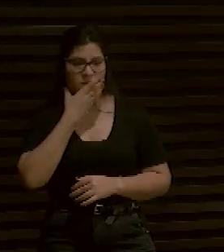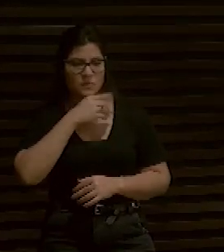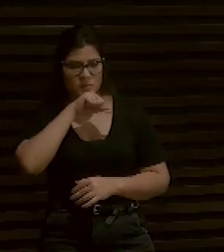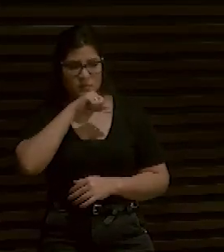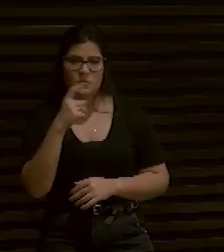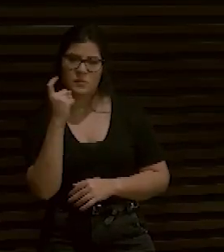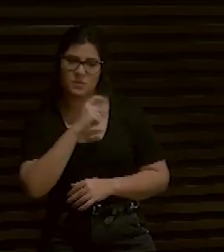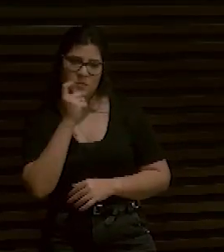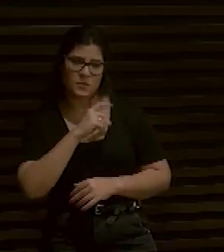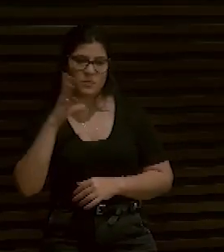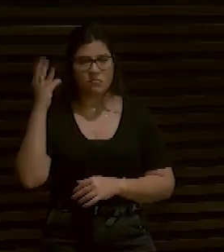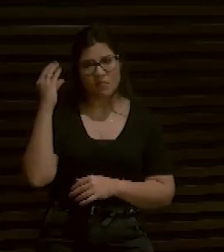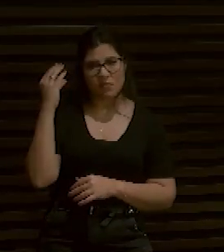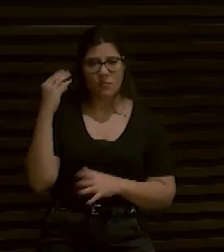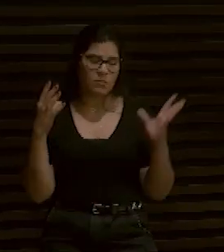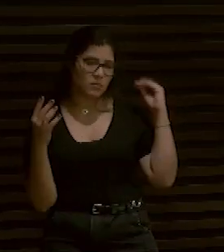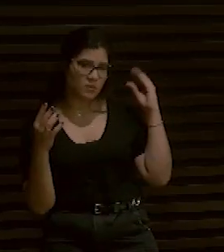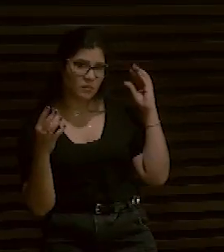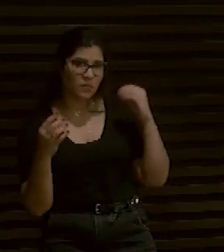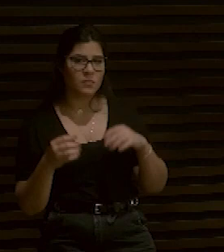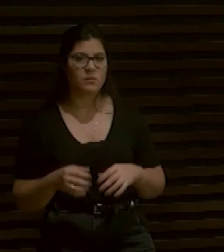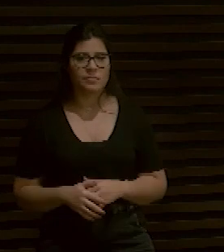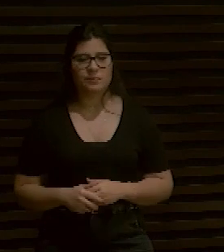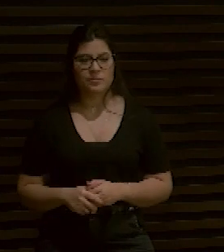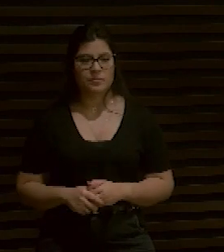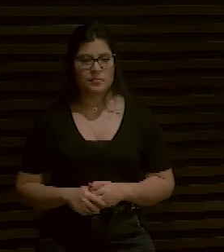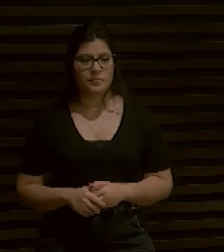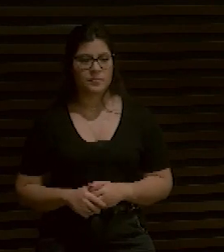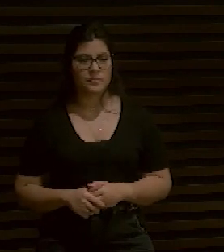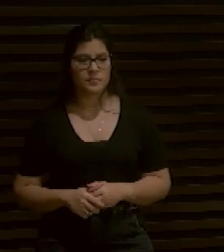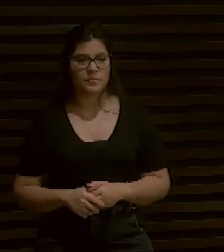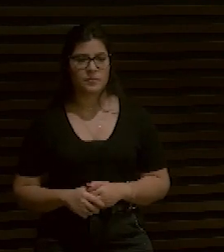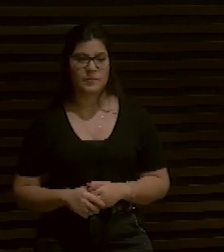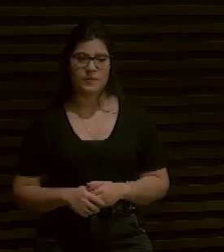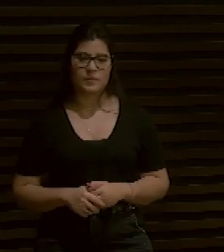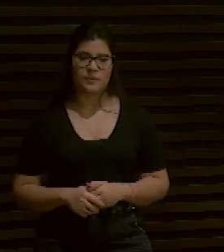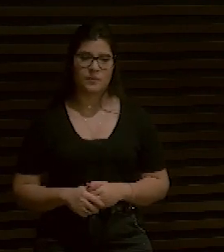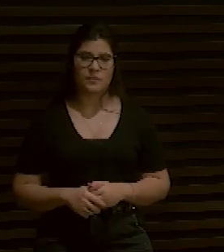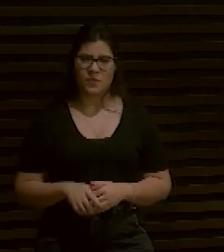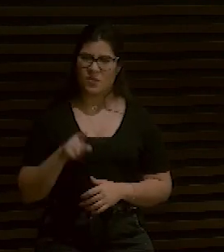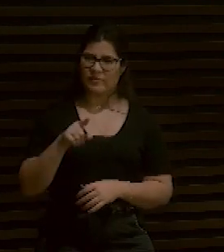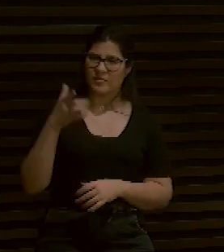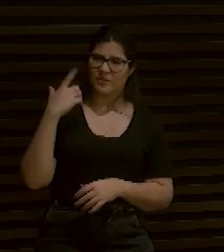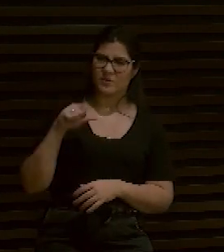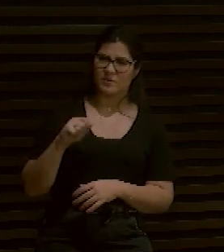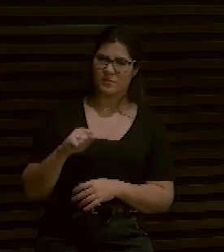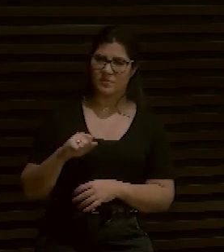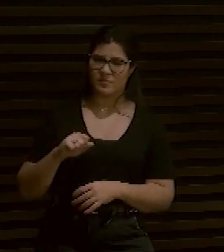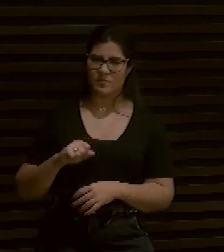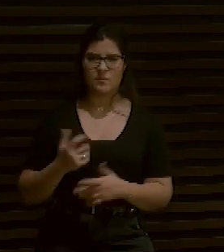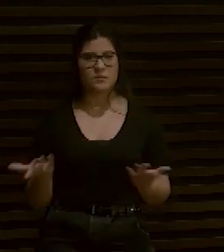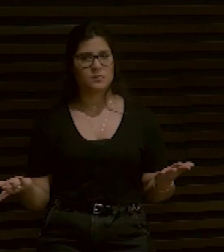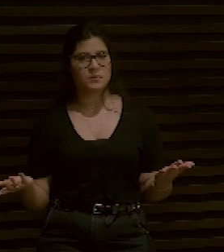precisa excluir, não. Você consegue se autocontrolar. Não, você não é o filho de Deus, você consegue.